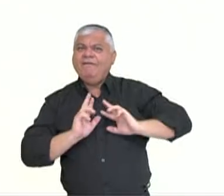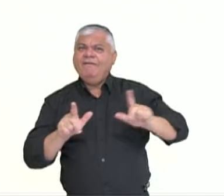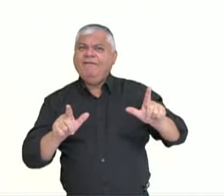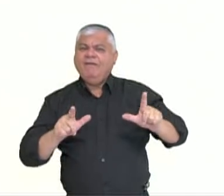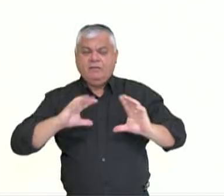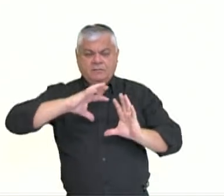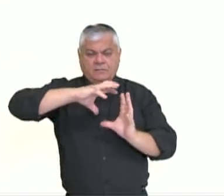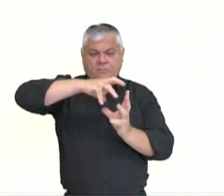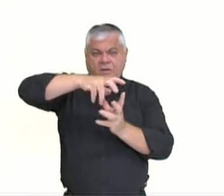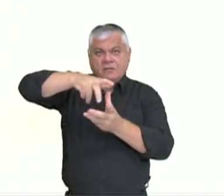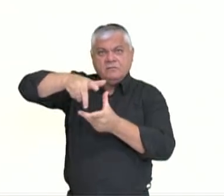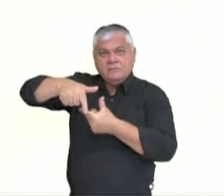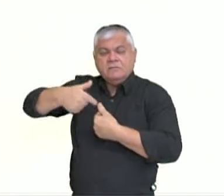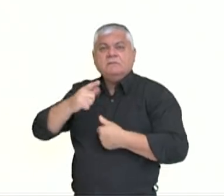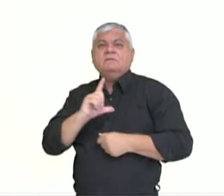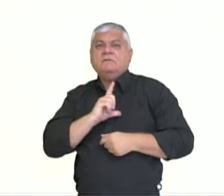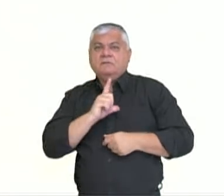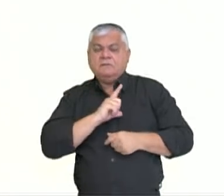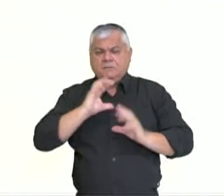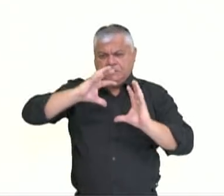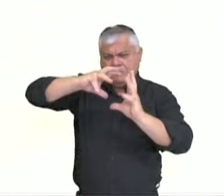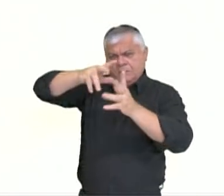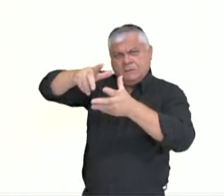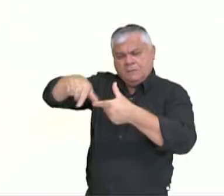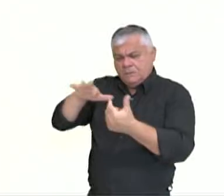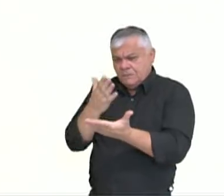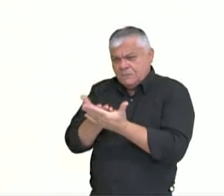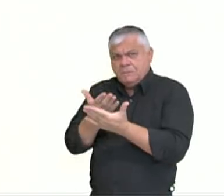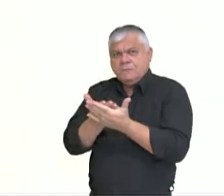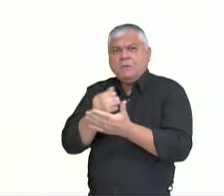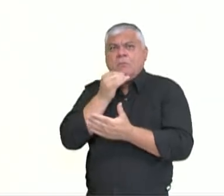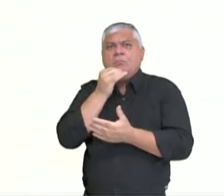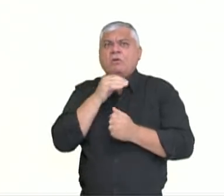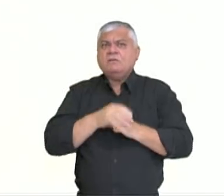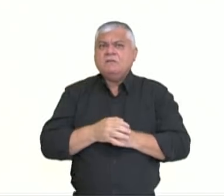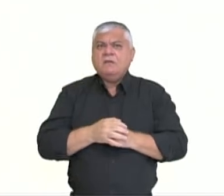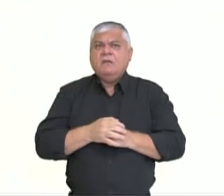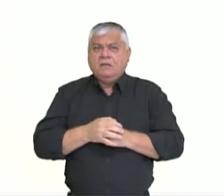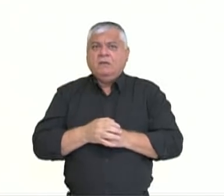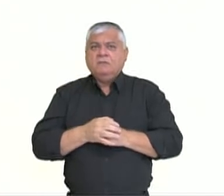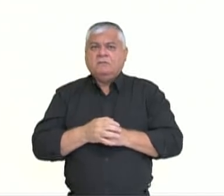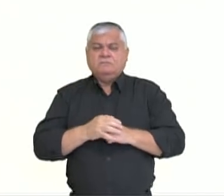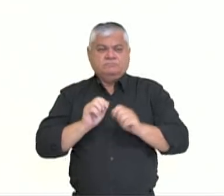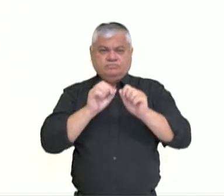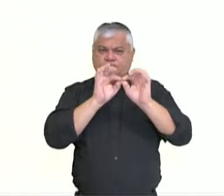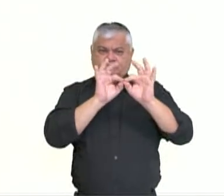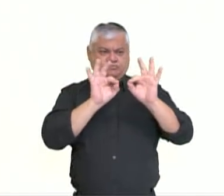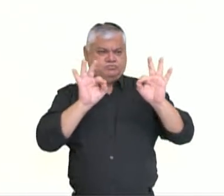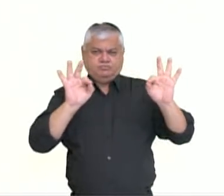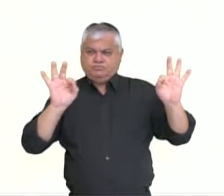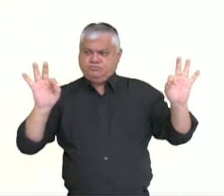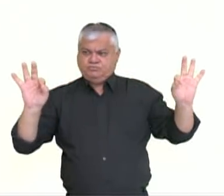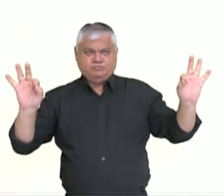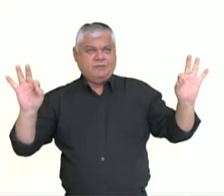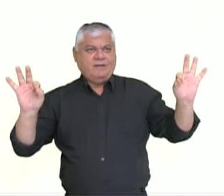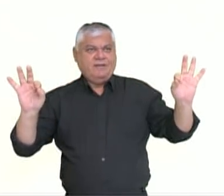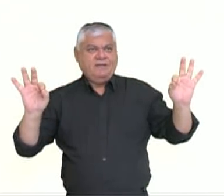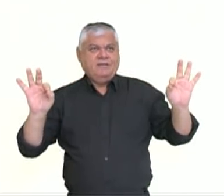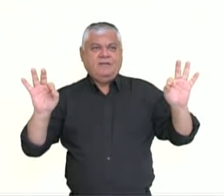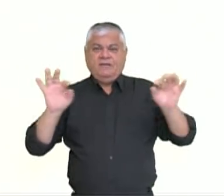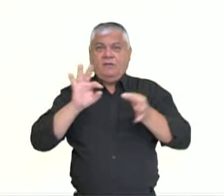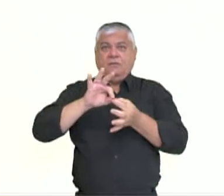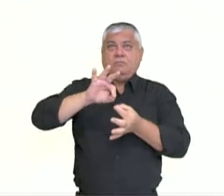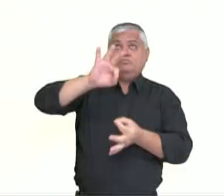um todo. Quando a gente estuda, por exemplo, a extensão latitudinal do território, ou seja, a extensão no